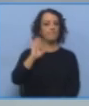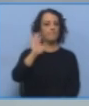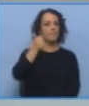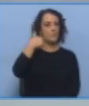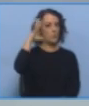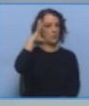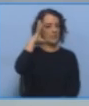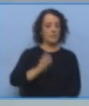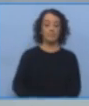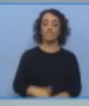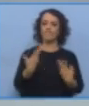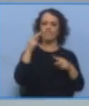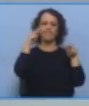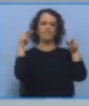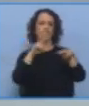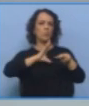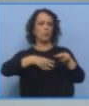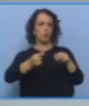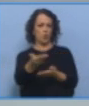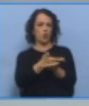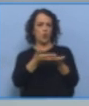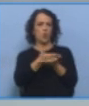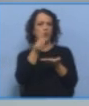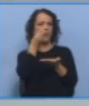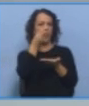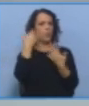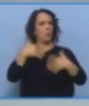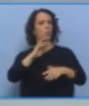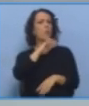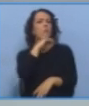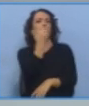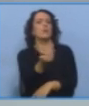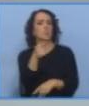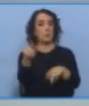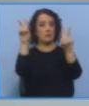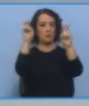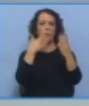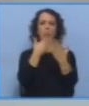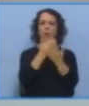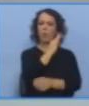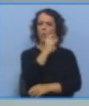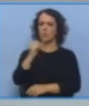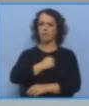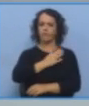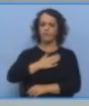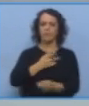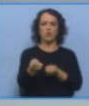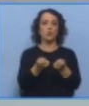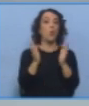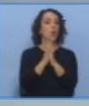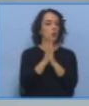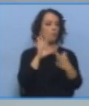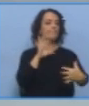Olá, muito boa tarde. Olhar o mundo dos negócios como uma nobre vocação. O tema vai reunir 400 empresários e gestores católicos